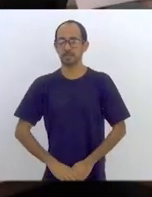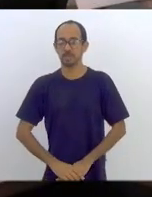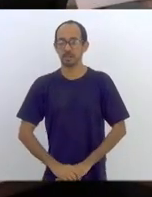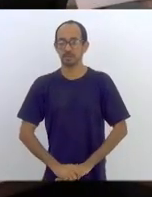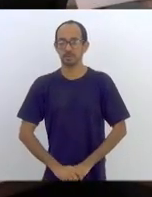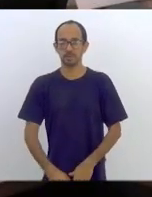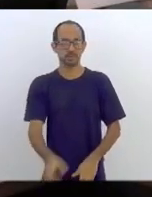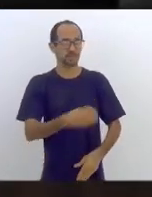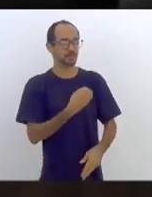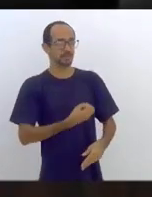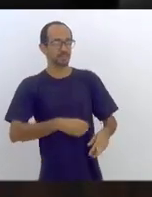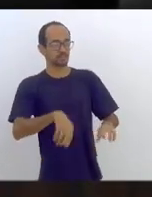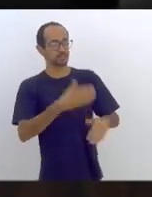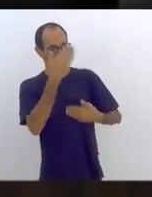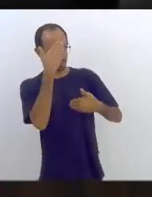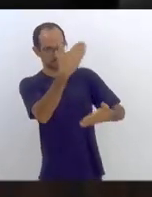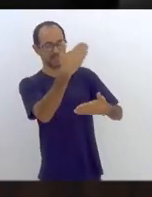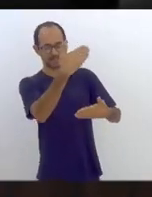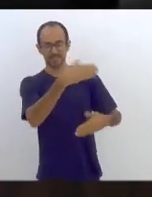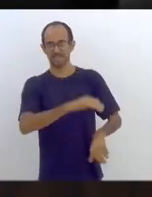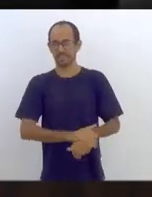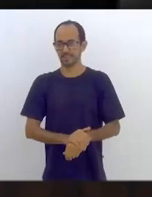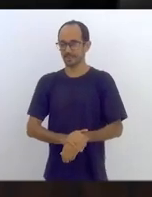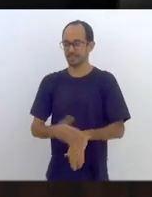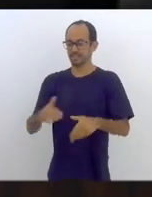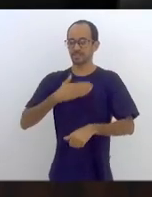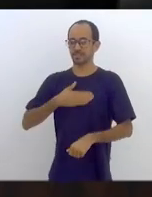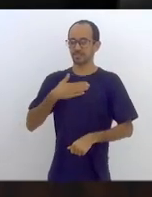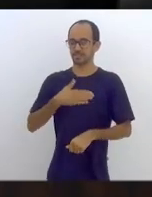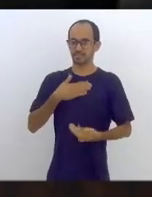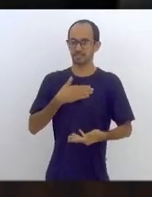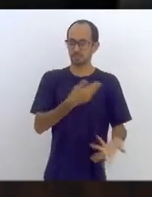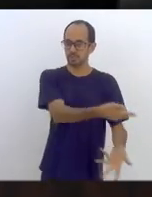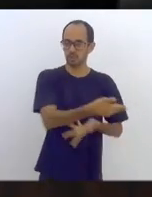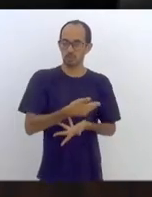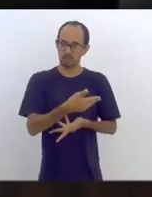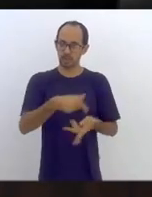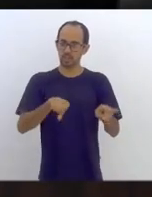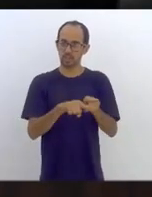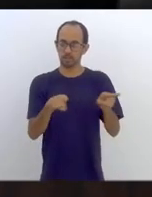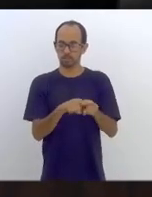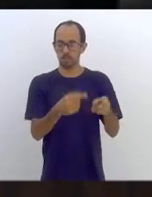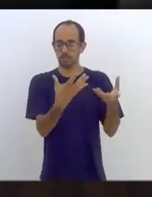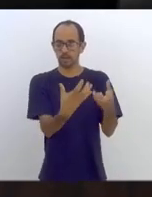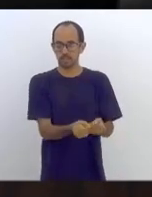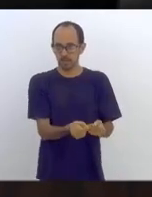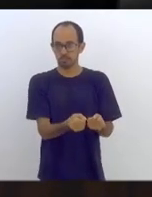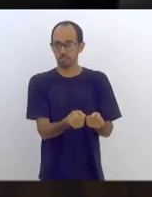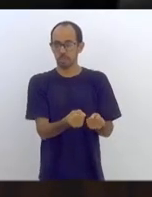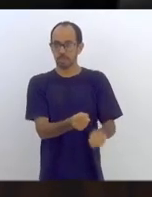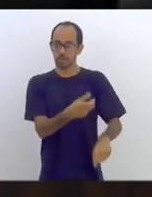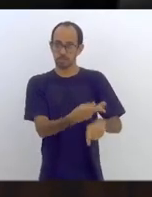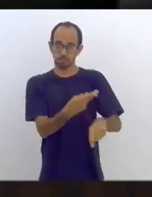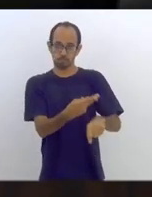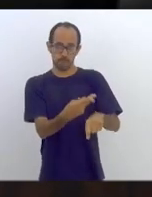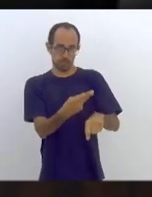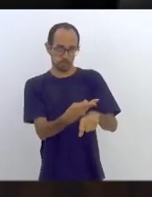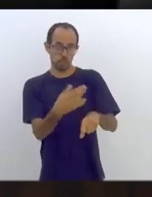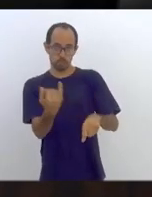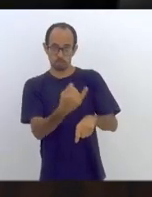Muito obrigada. Gostaria de convidar para receber esse prêmio